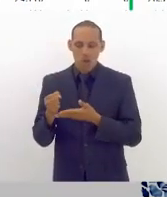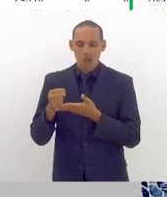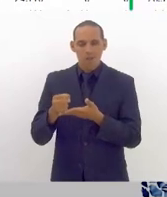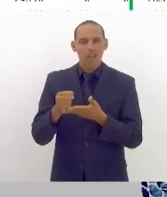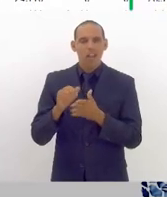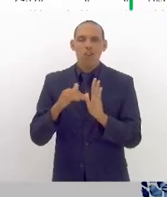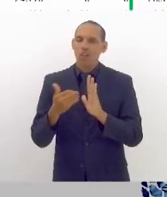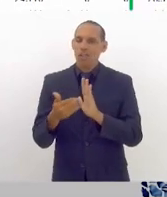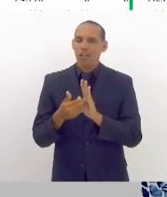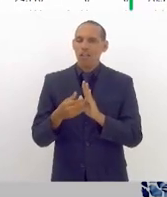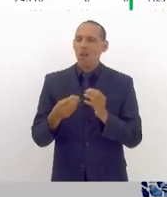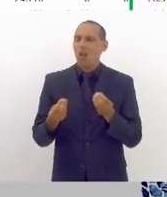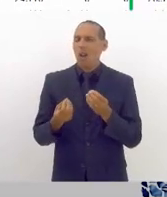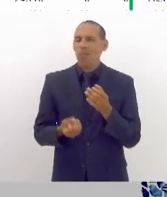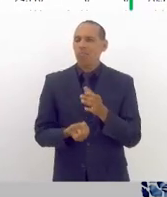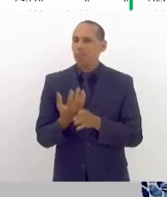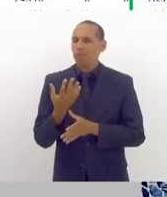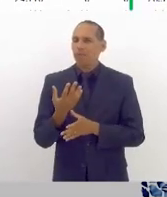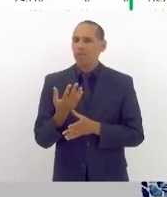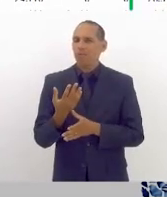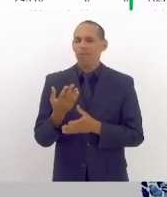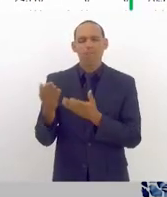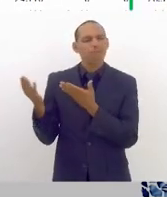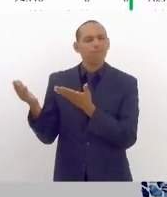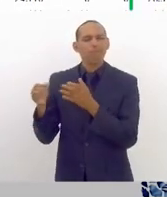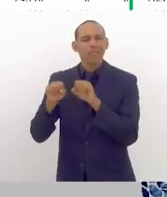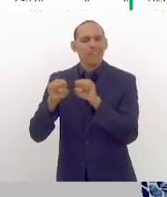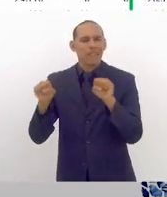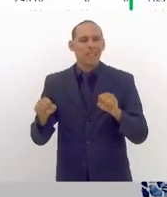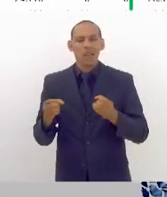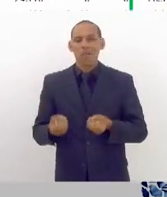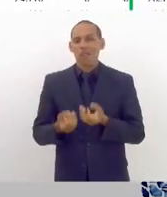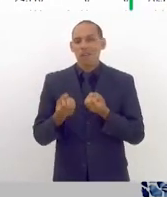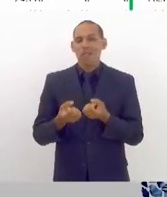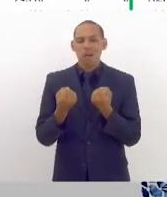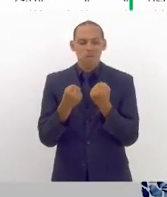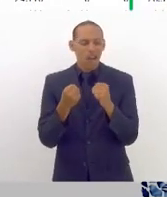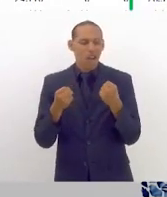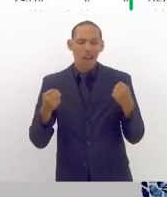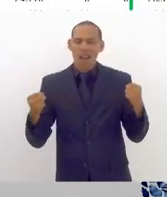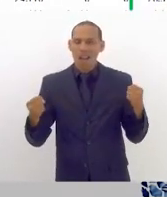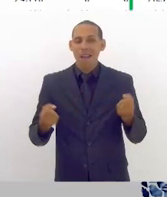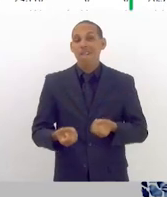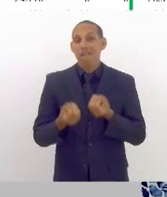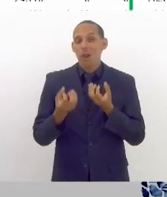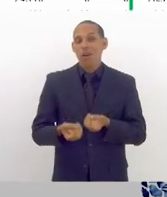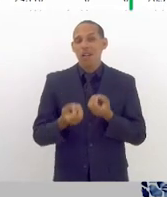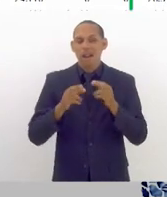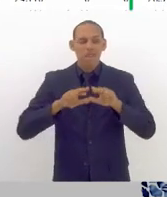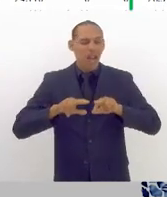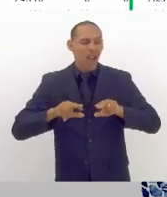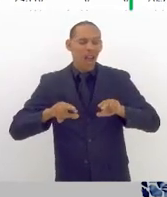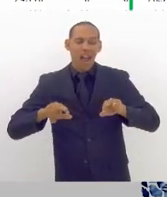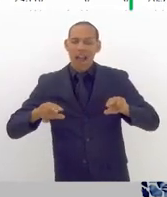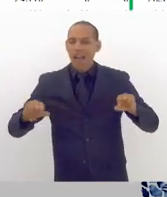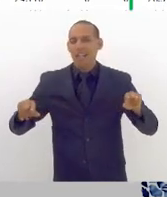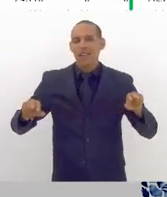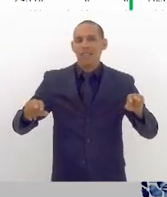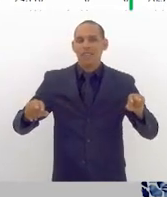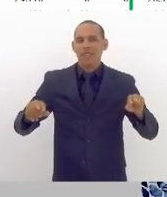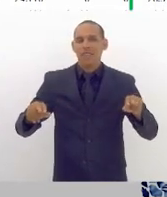construção ou seja esse é um enorme sistema de informações que junta informações de diversas fontes e